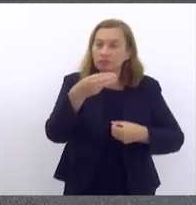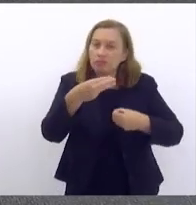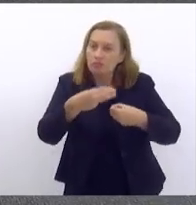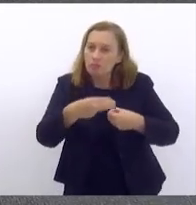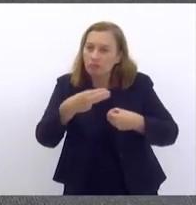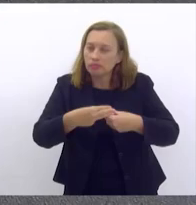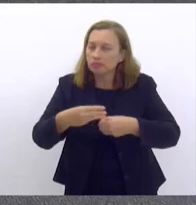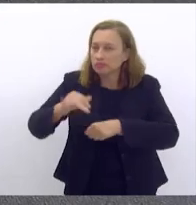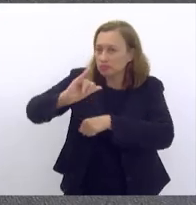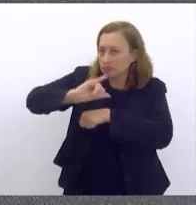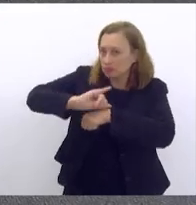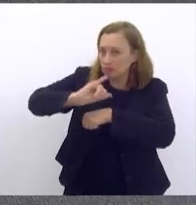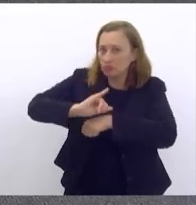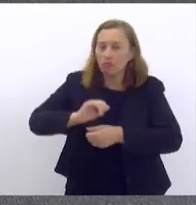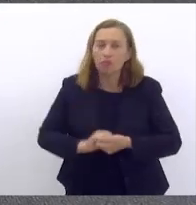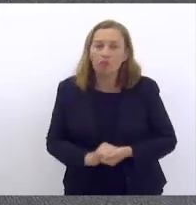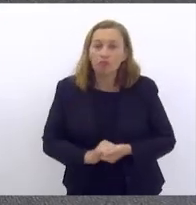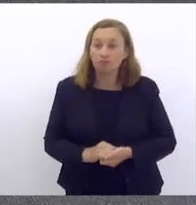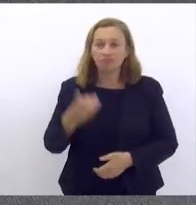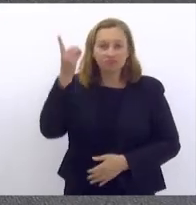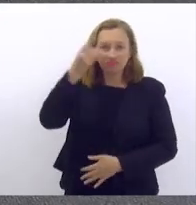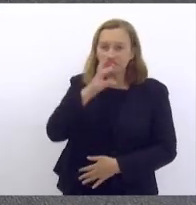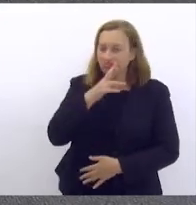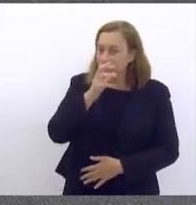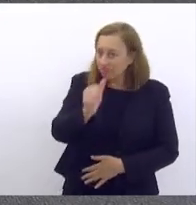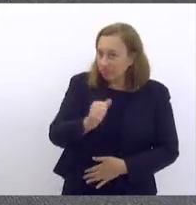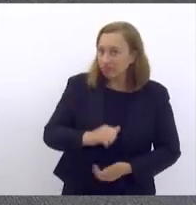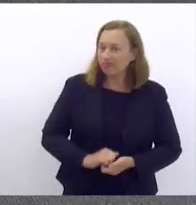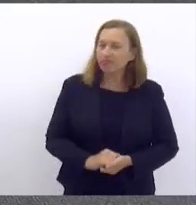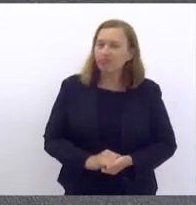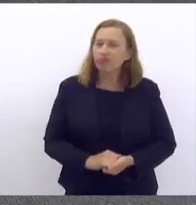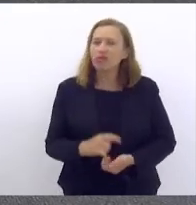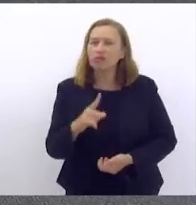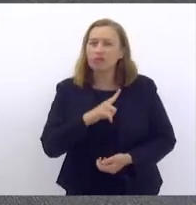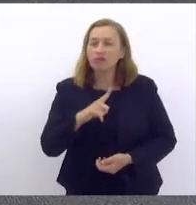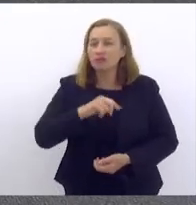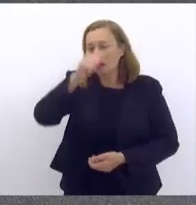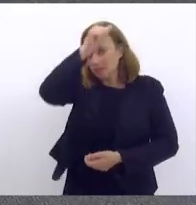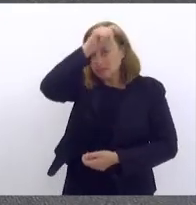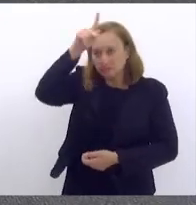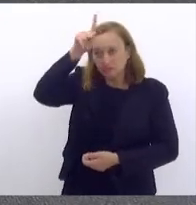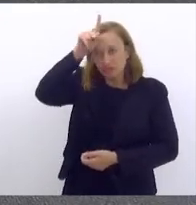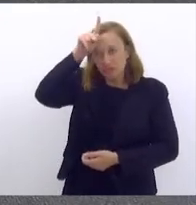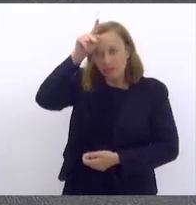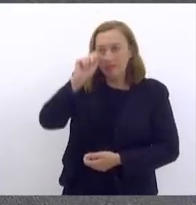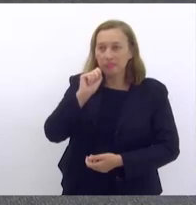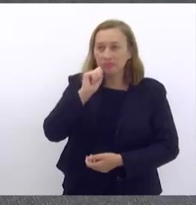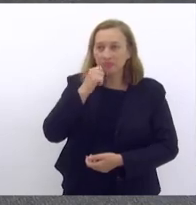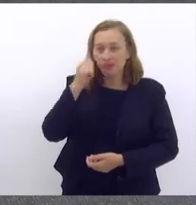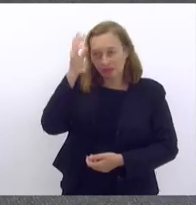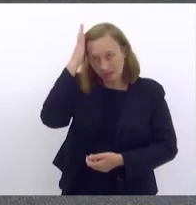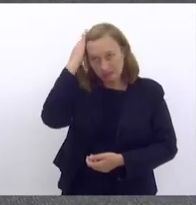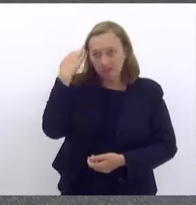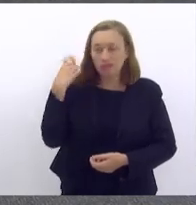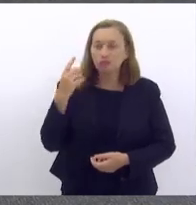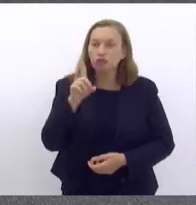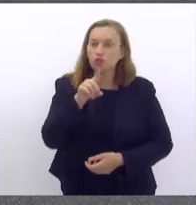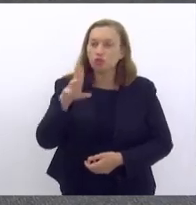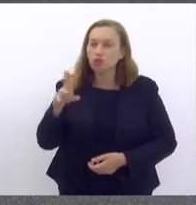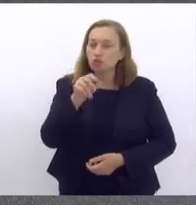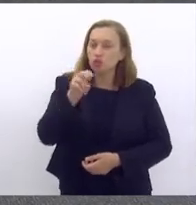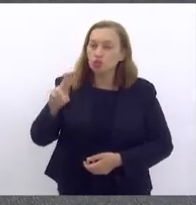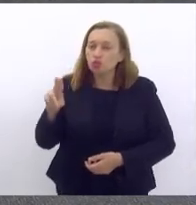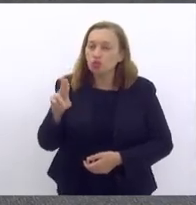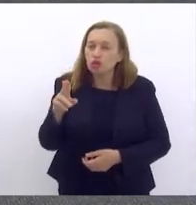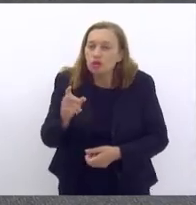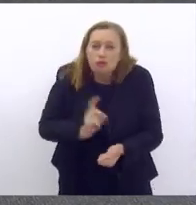para a capital, deputado Rodrigo Amorim, nós temos um prefeito, o prefeitinho do Duduzinho Nervoso,